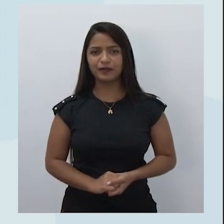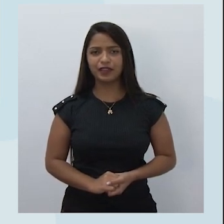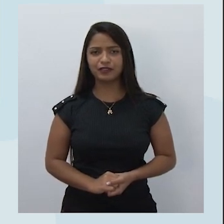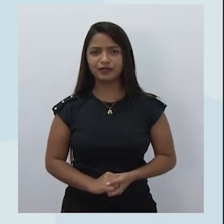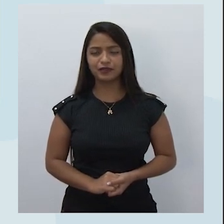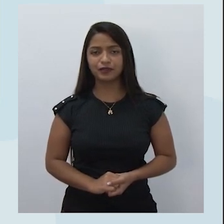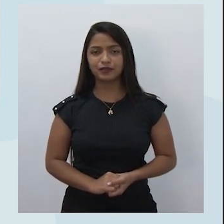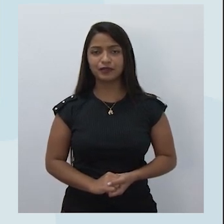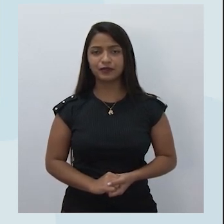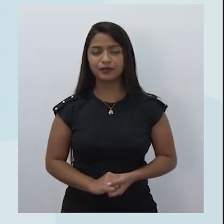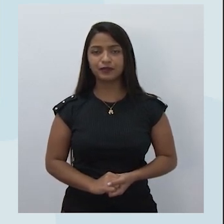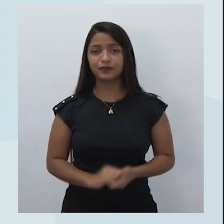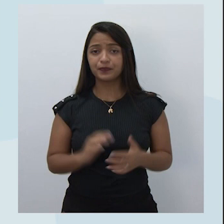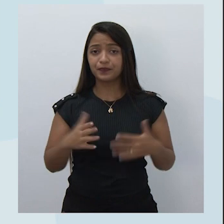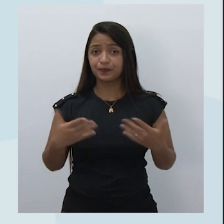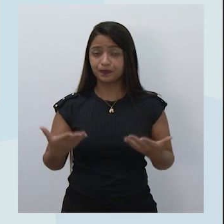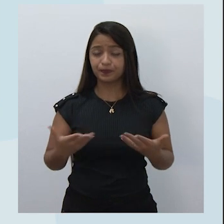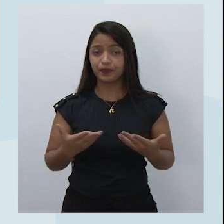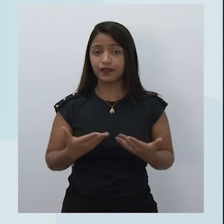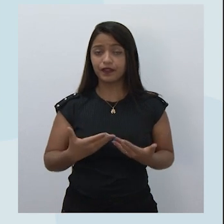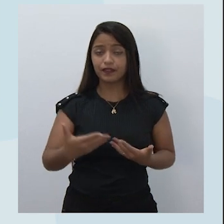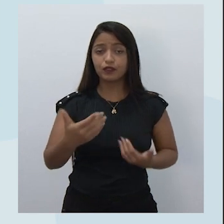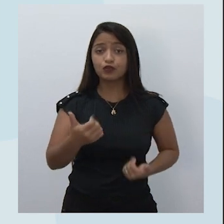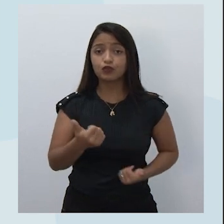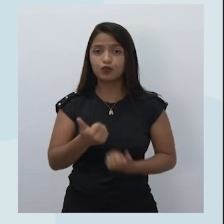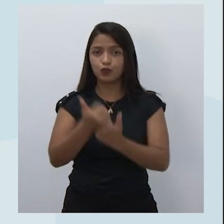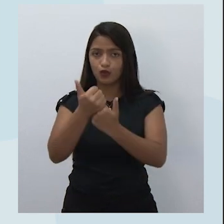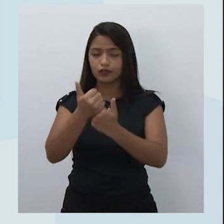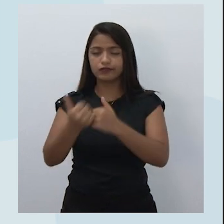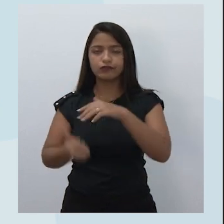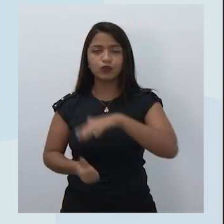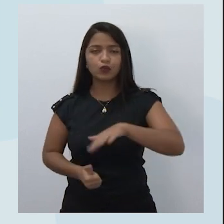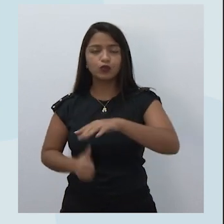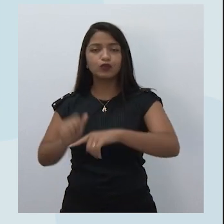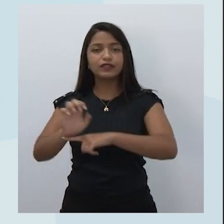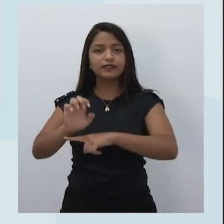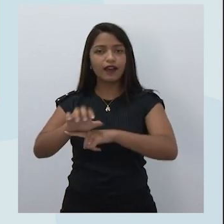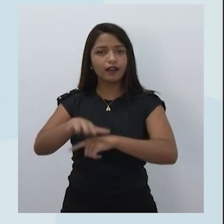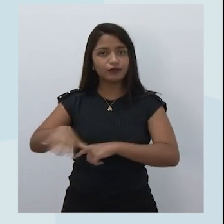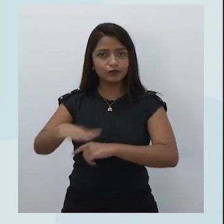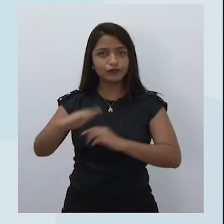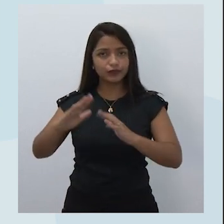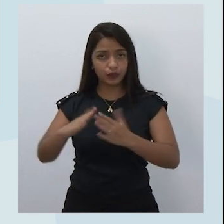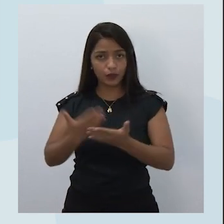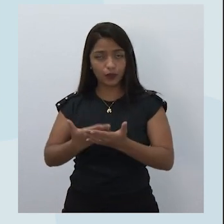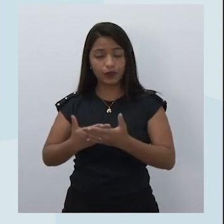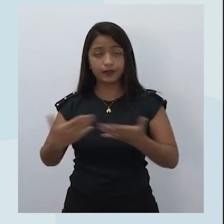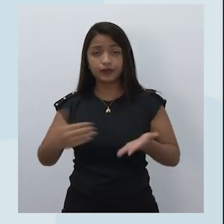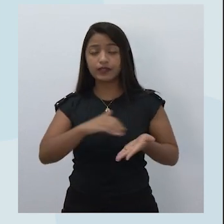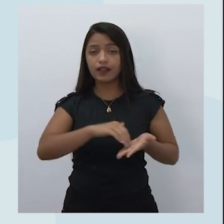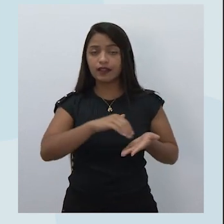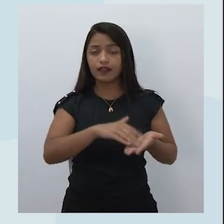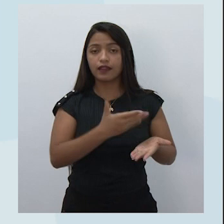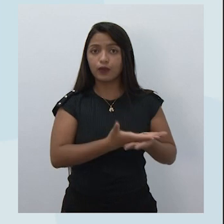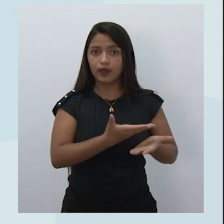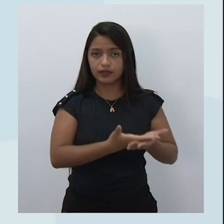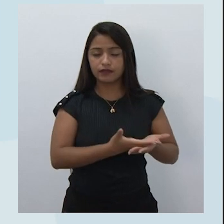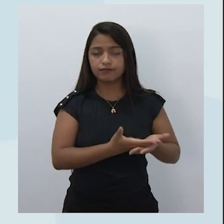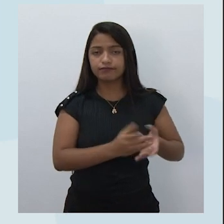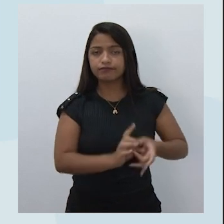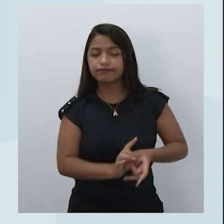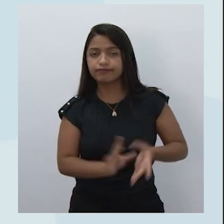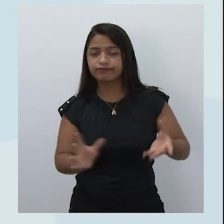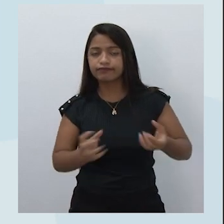E para dar suporte a toda a rede, a Seduc irá fornecer para vocês materiais para